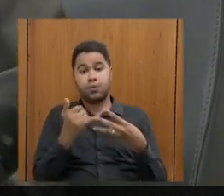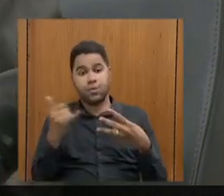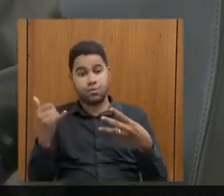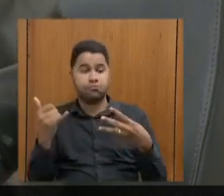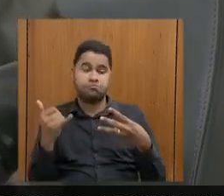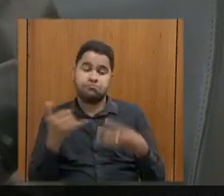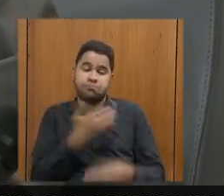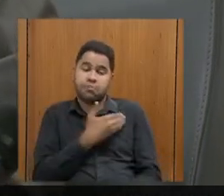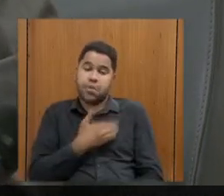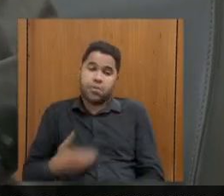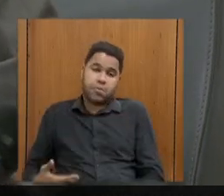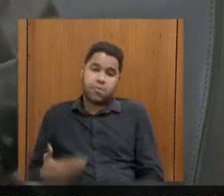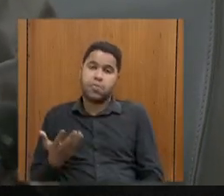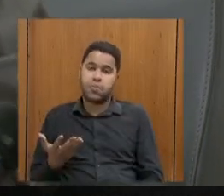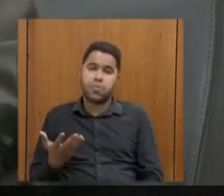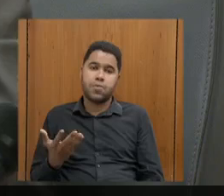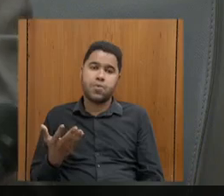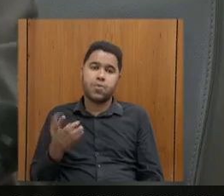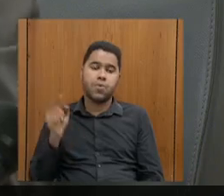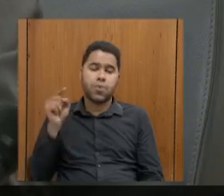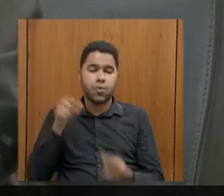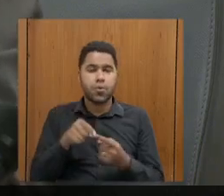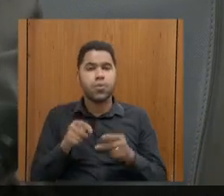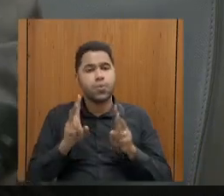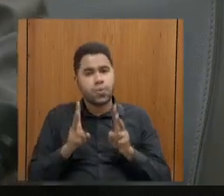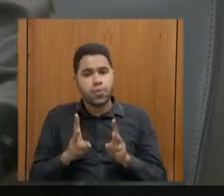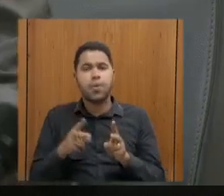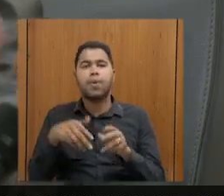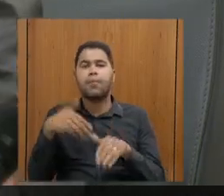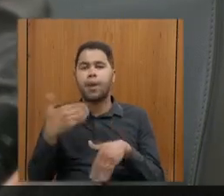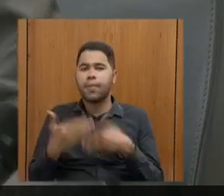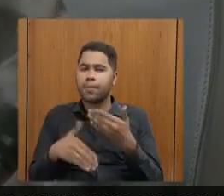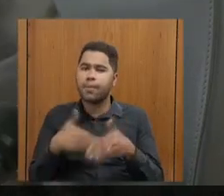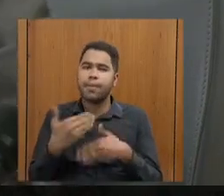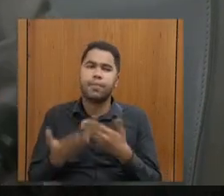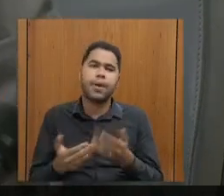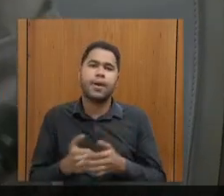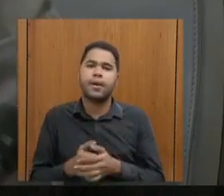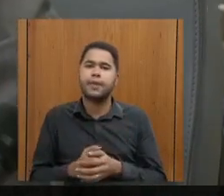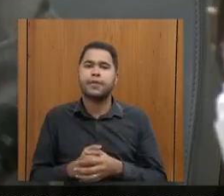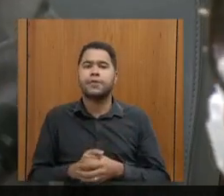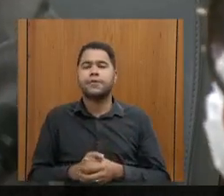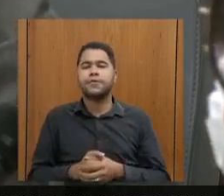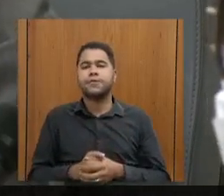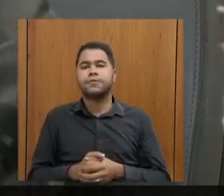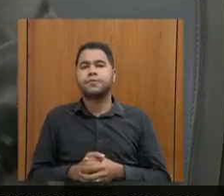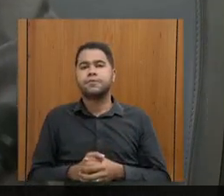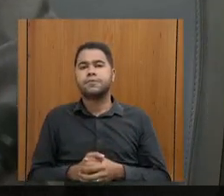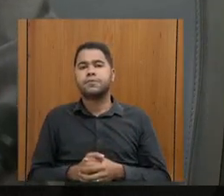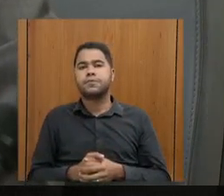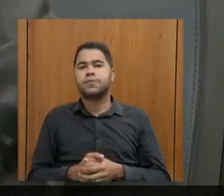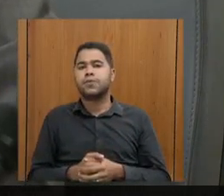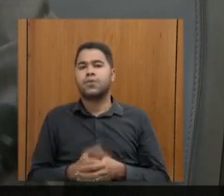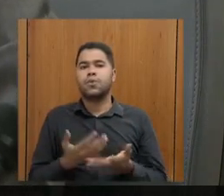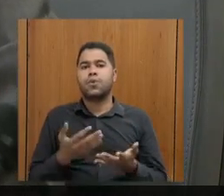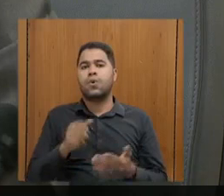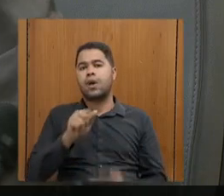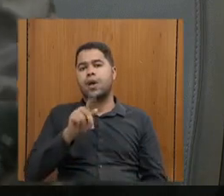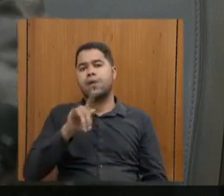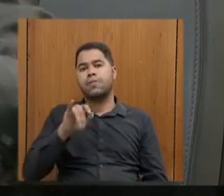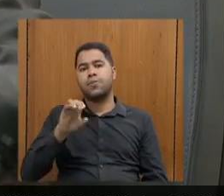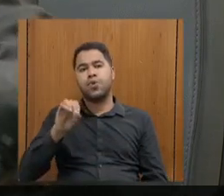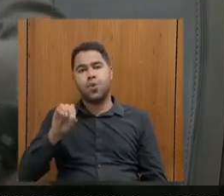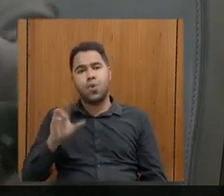e é público o nosso é o objetivo de seguir este processo né seja com uma um aipim ou da